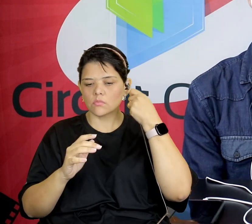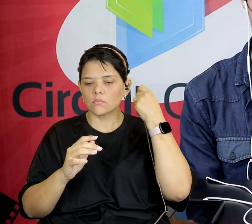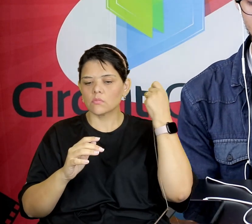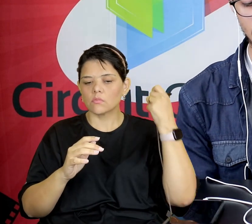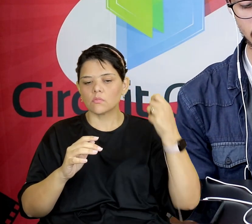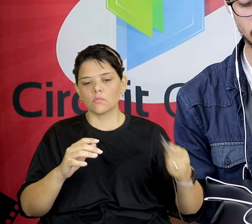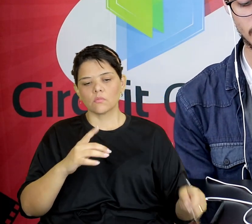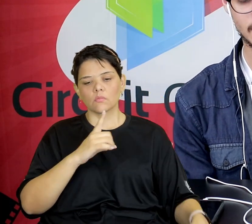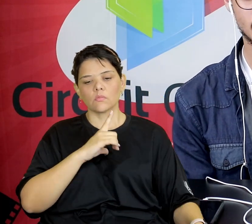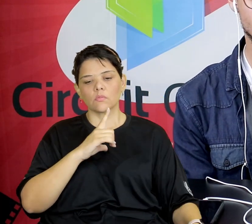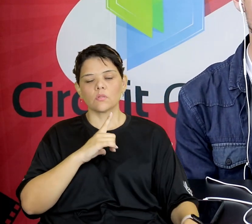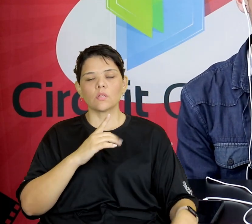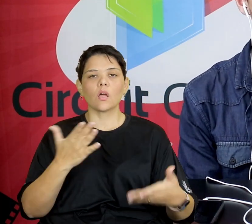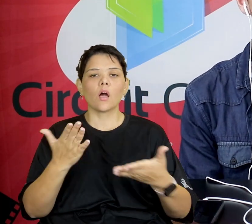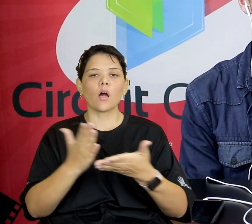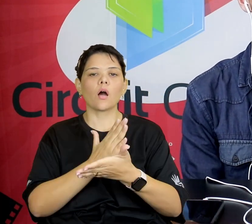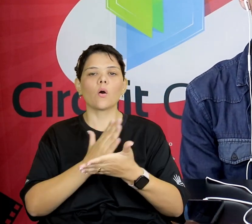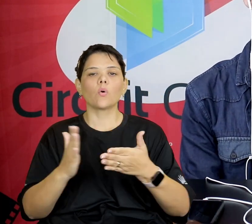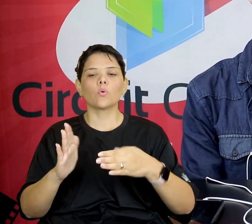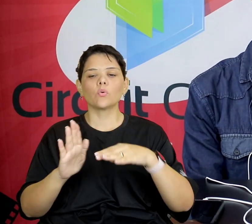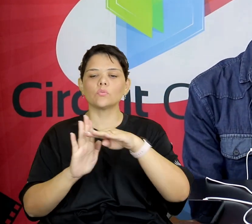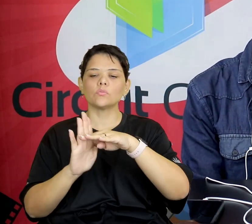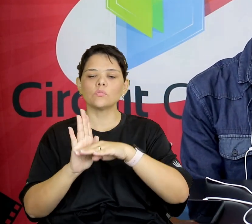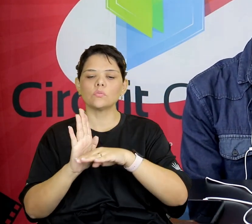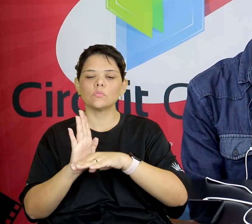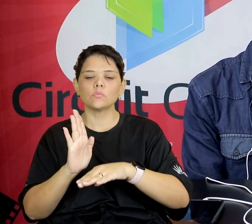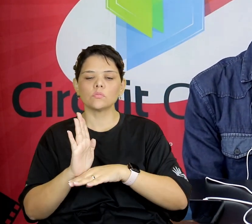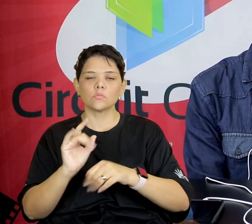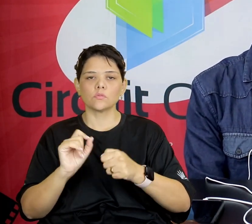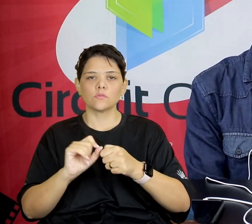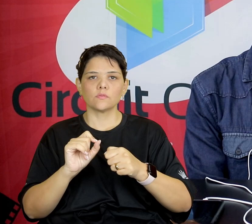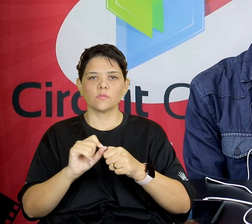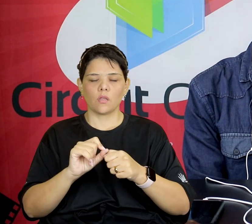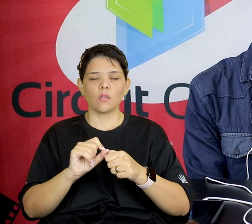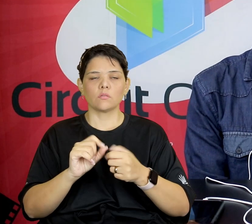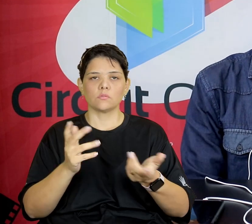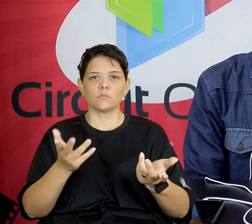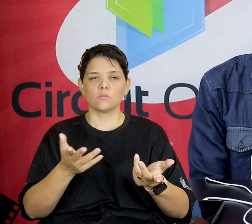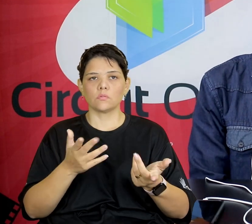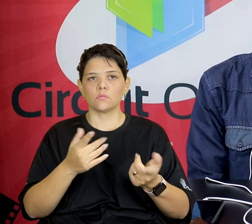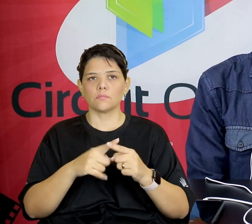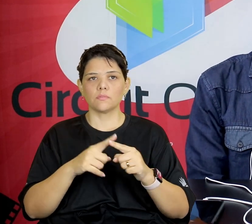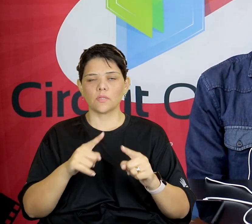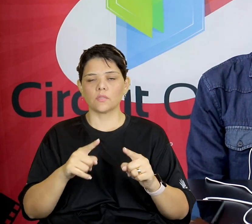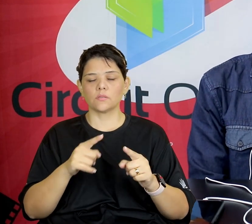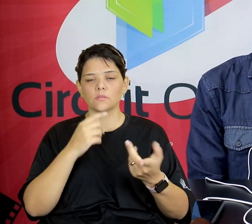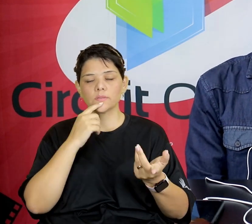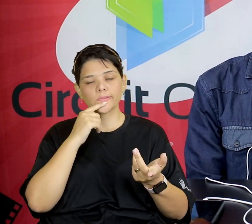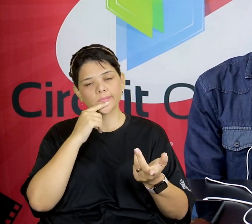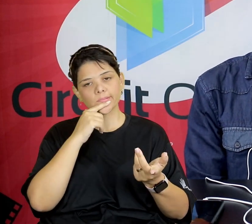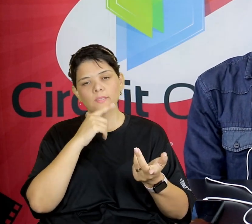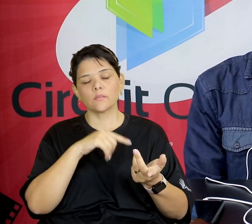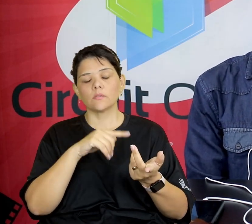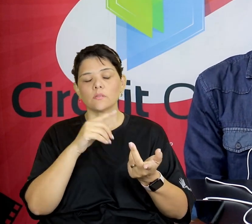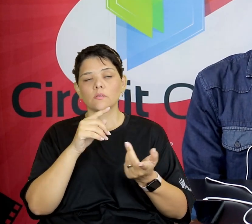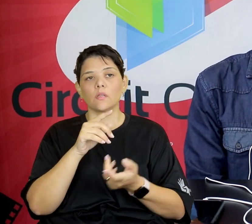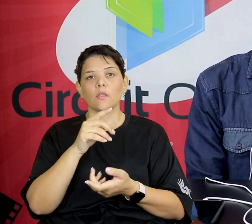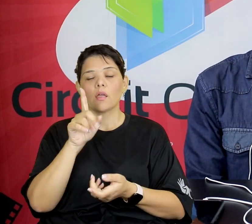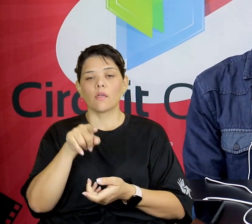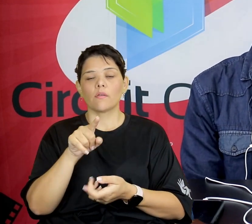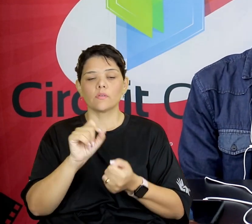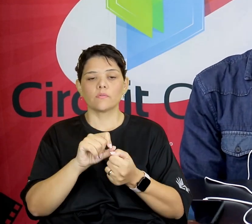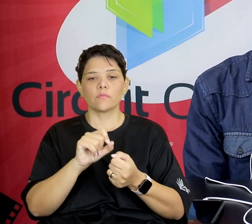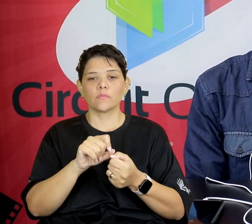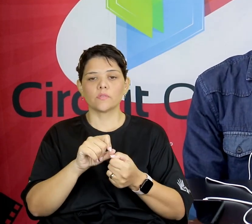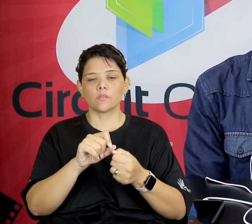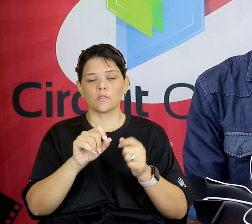programas que fazem isso, mas assim, não é mágica. É uma coisa chamada de upscaling. O que é o upscaling? O upscaling é você aumentar